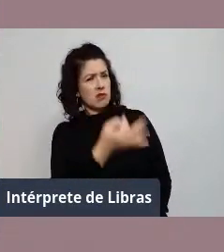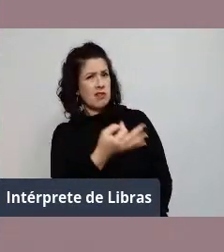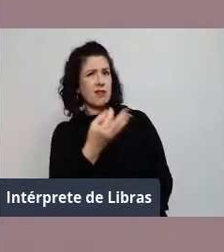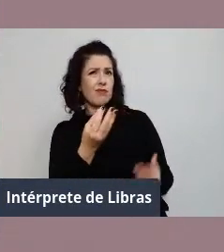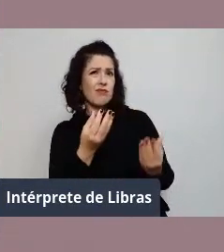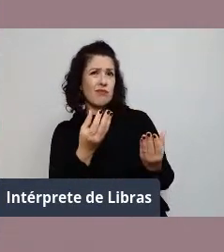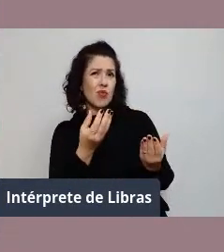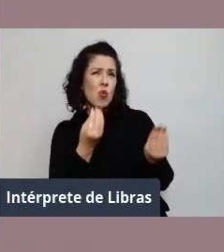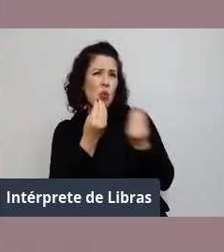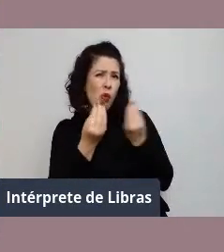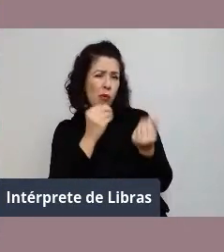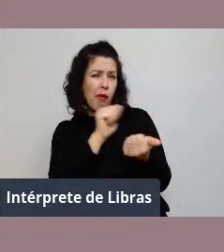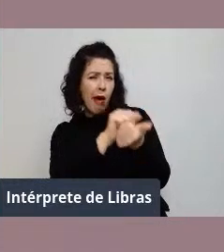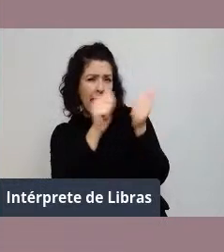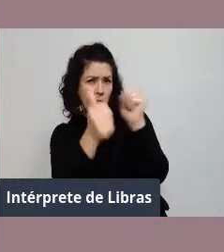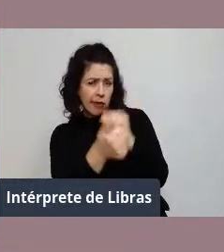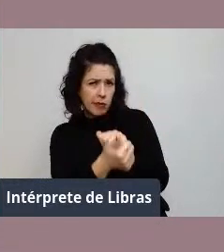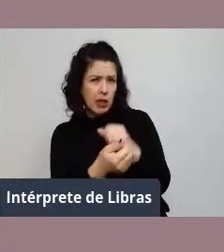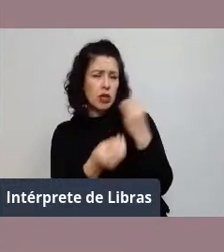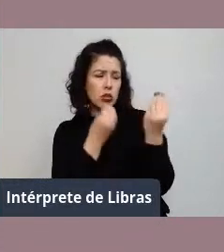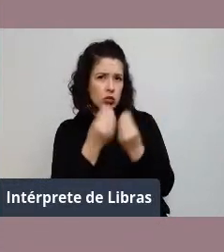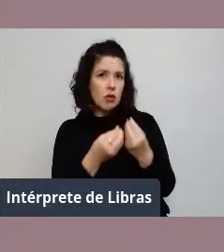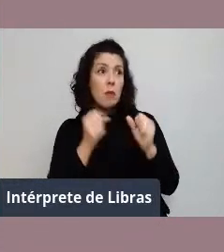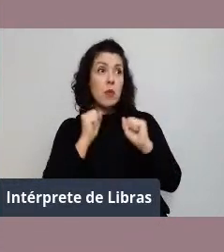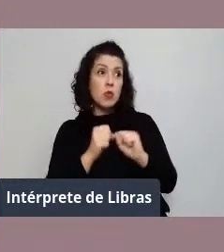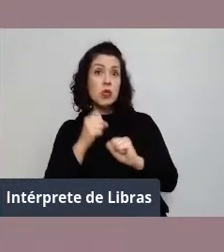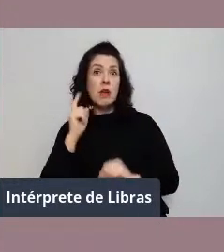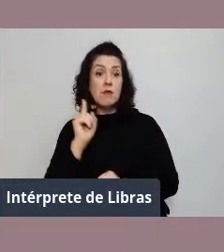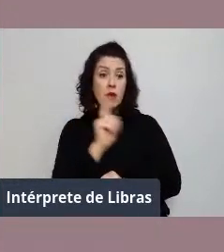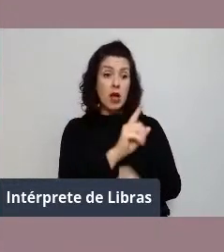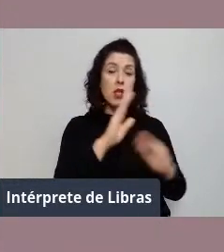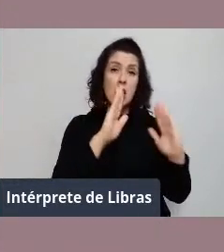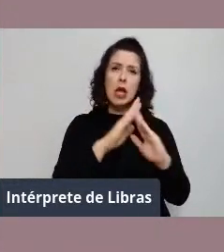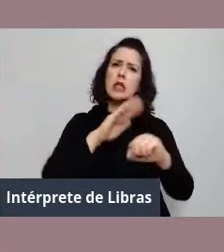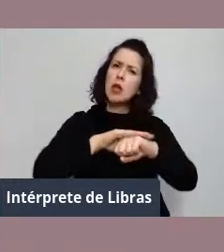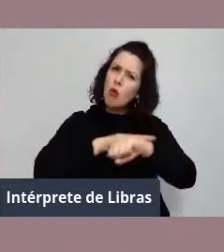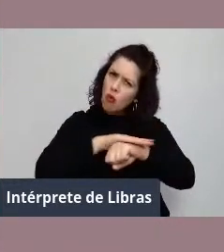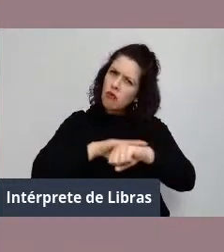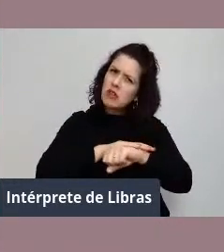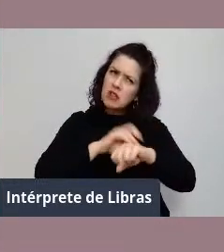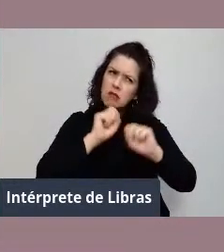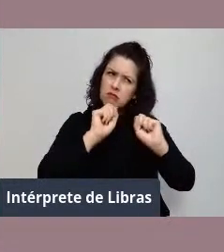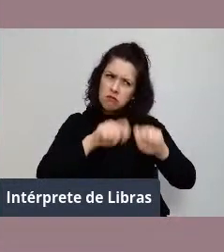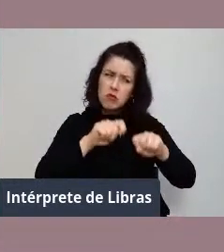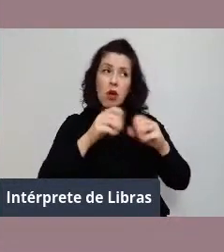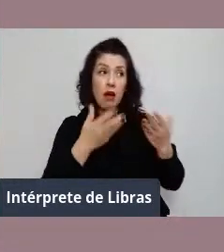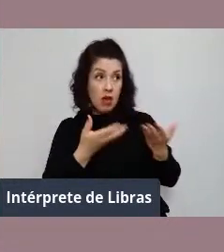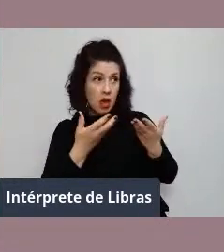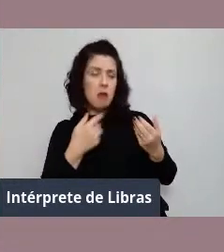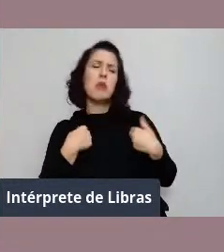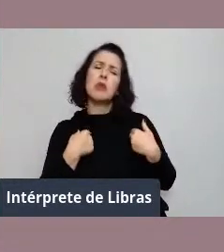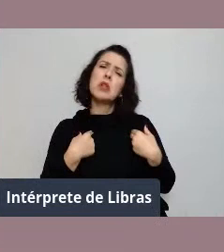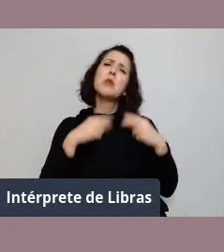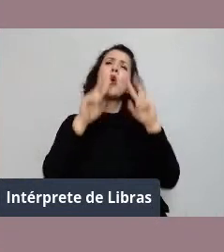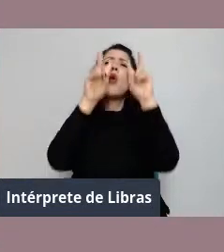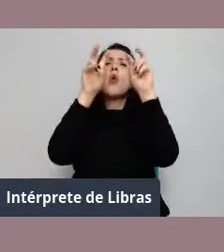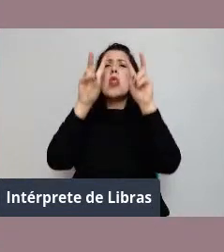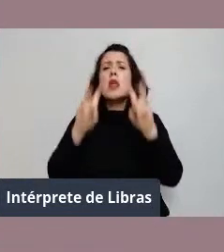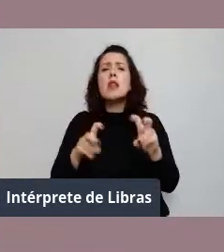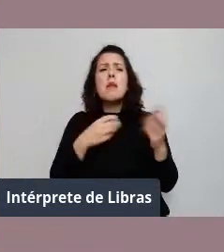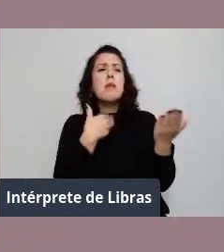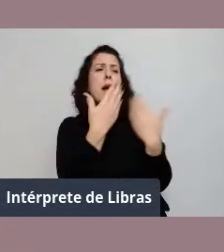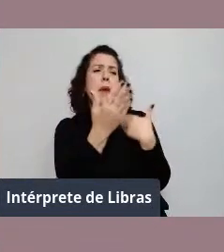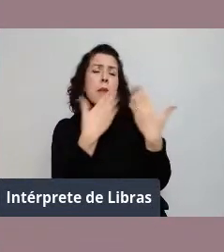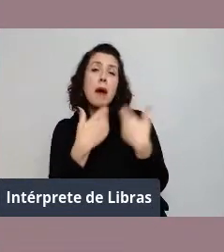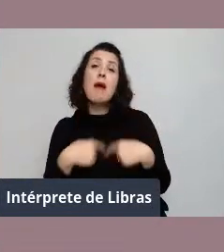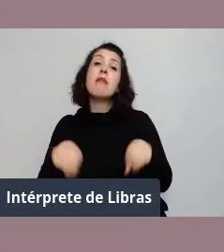intermediária, me oferecendo para vir outras vezes à sua casa conversar com ela. Podíamos falar de coisas variadas, inclusive do